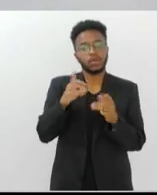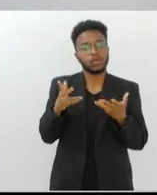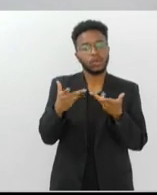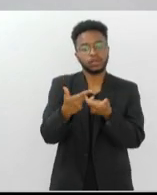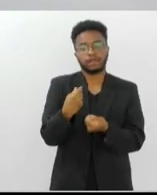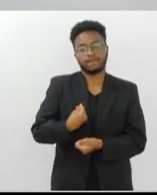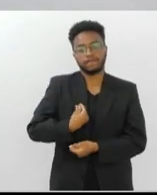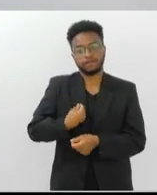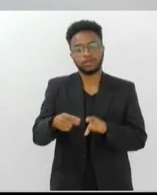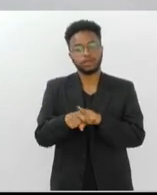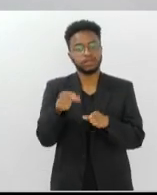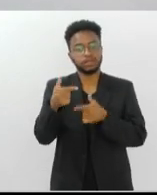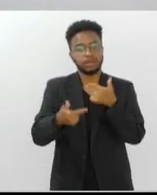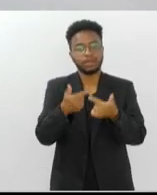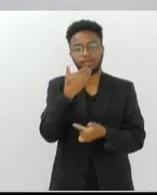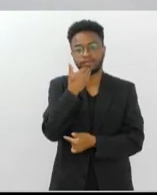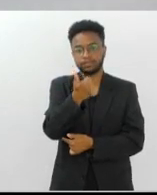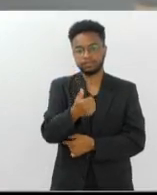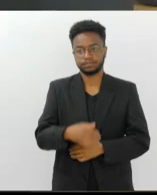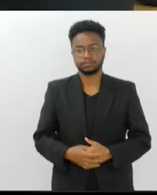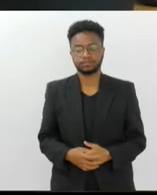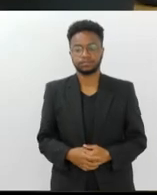trabalho melhorada.